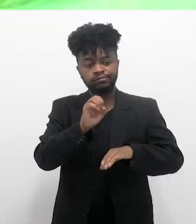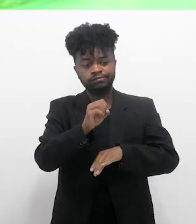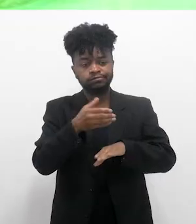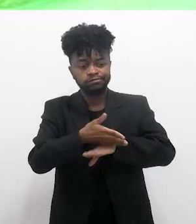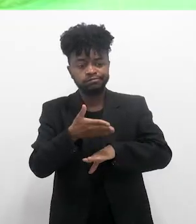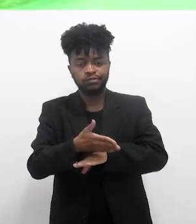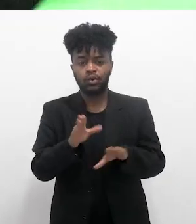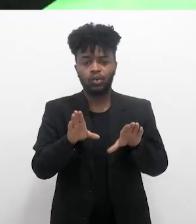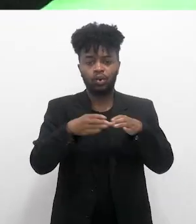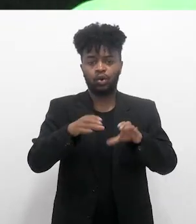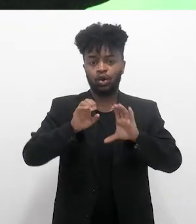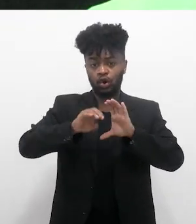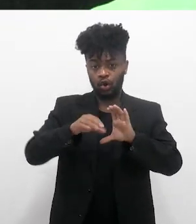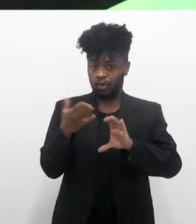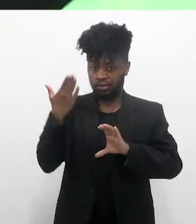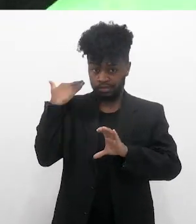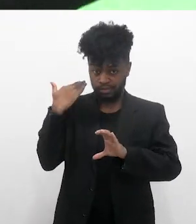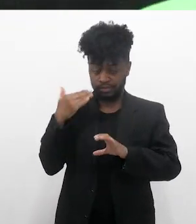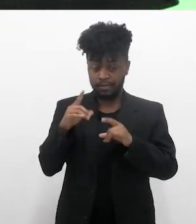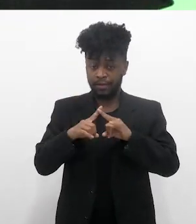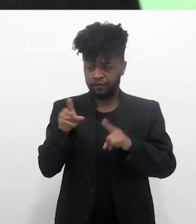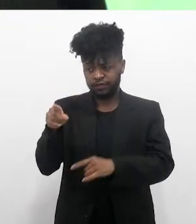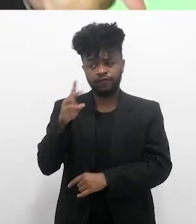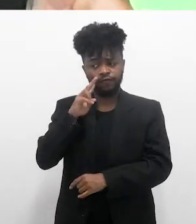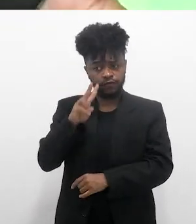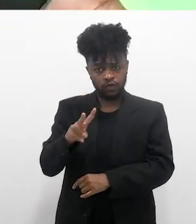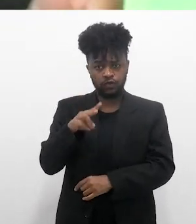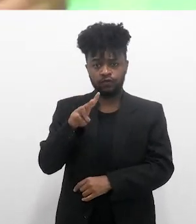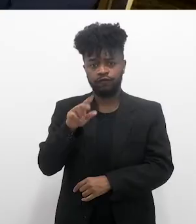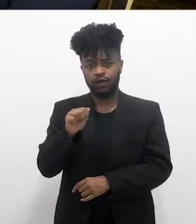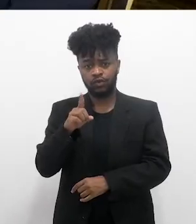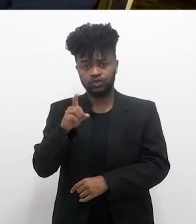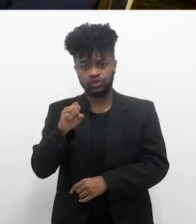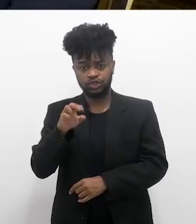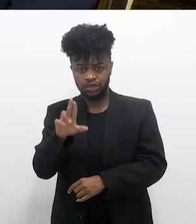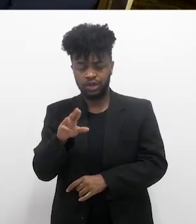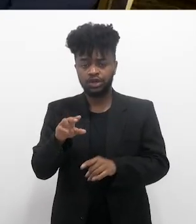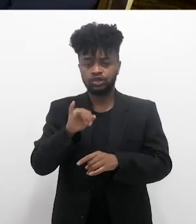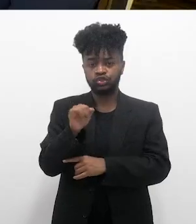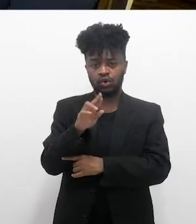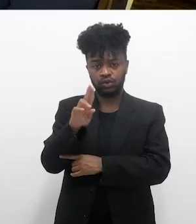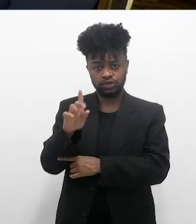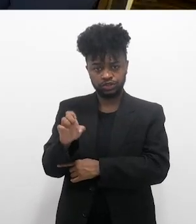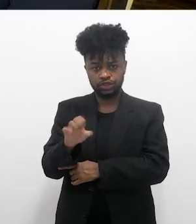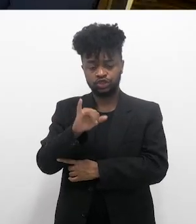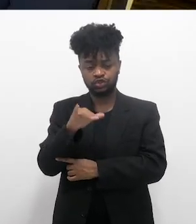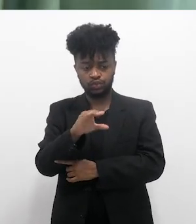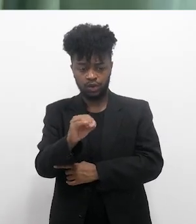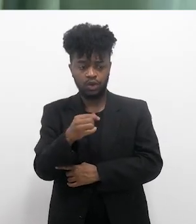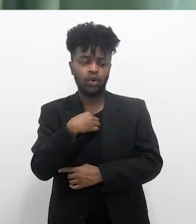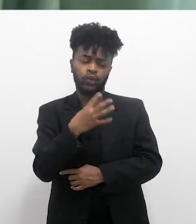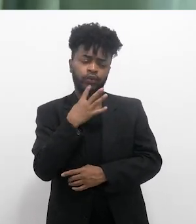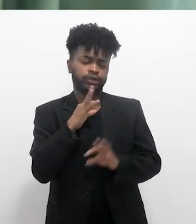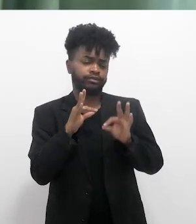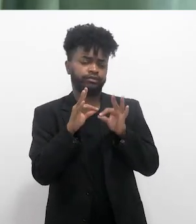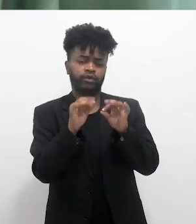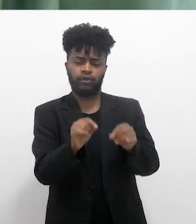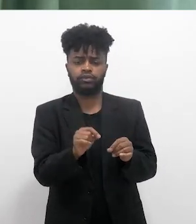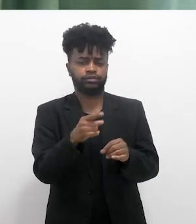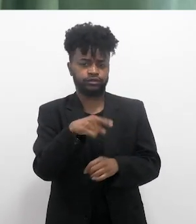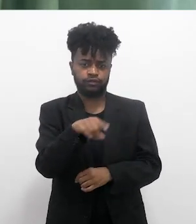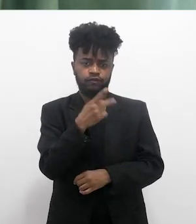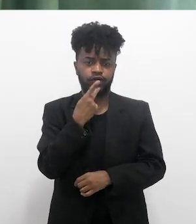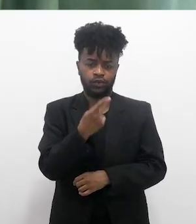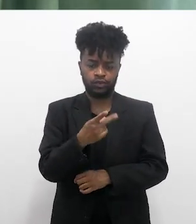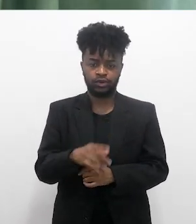época. E você viu Valdir Amaral, Jorge Cury, João Saldanha. Eu conheci todos esses